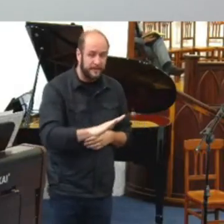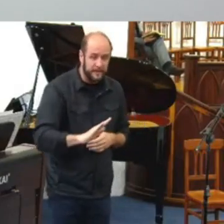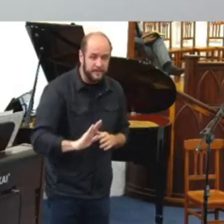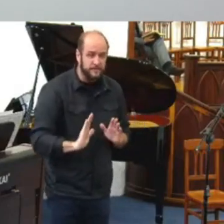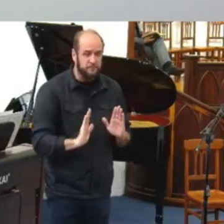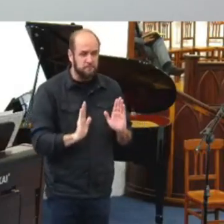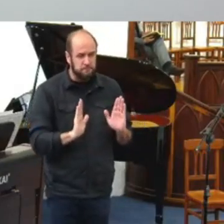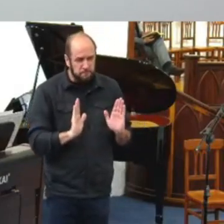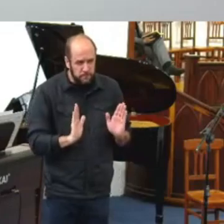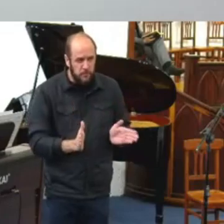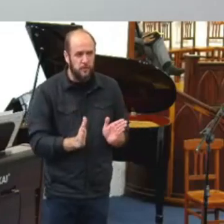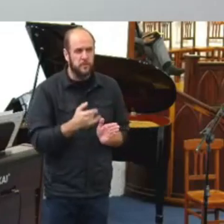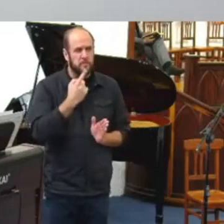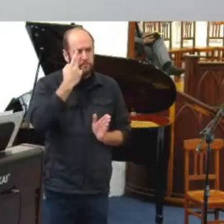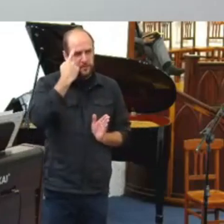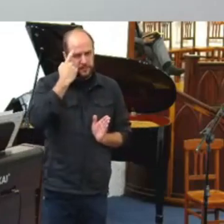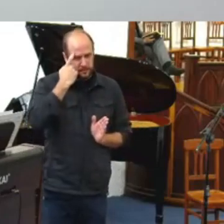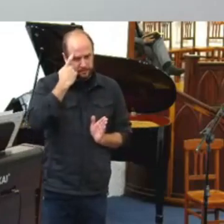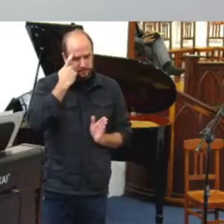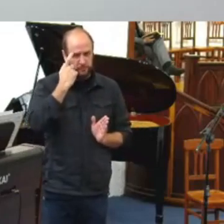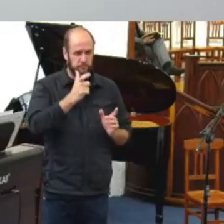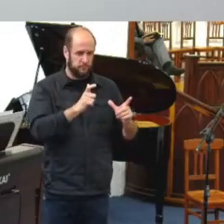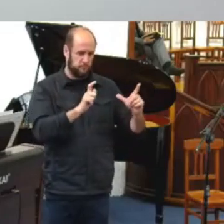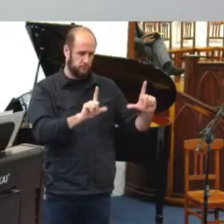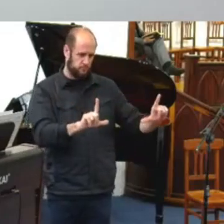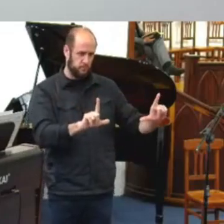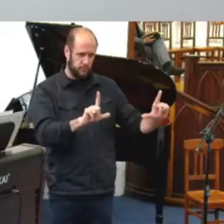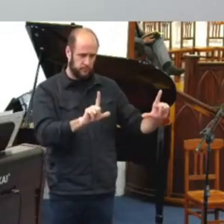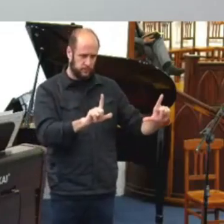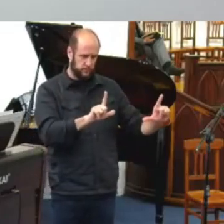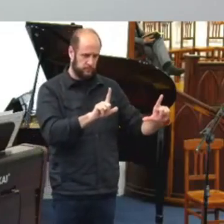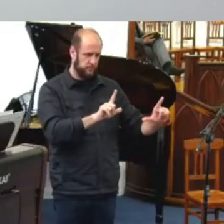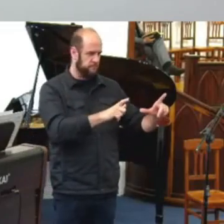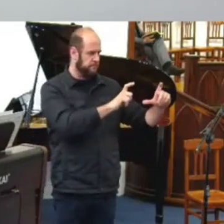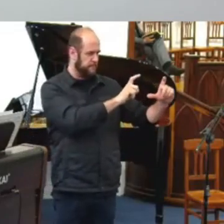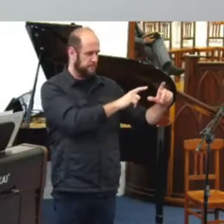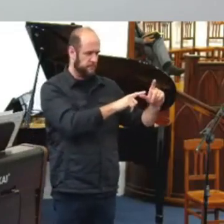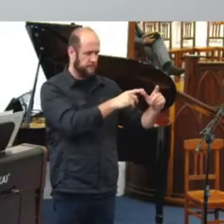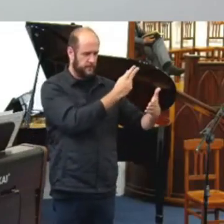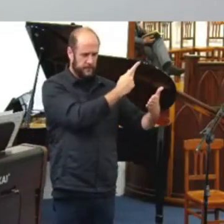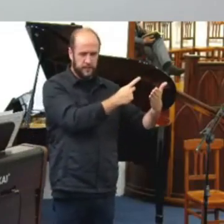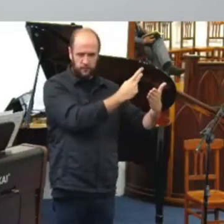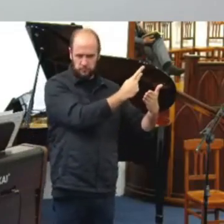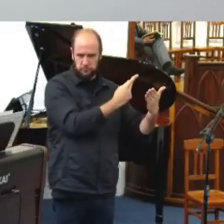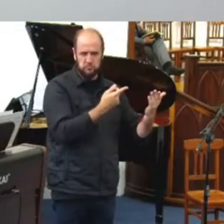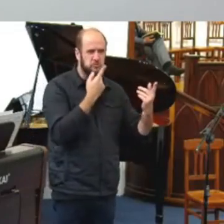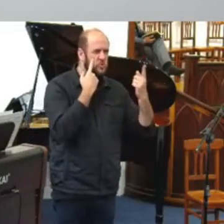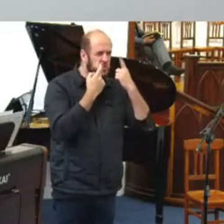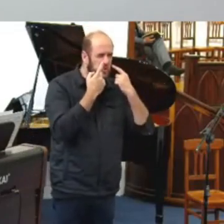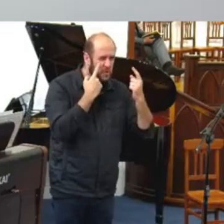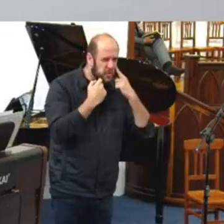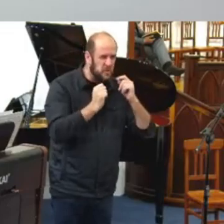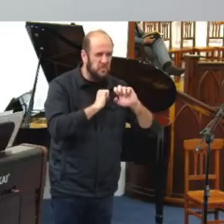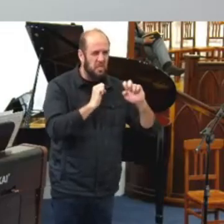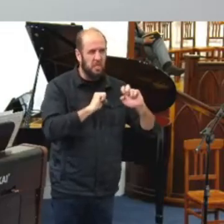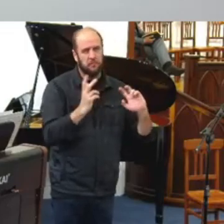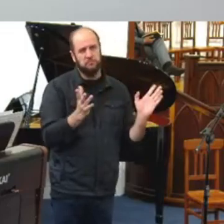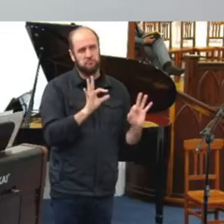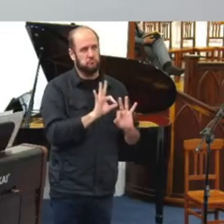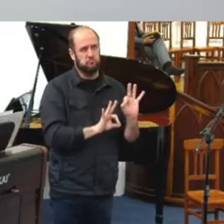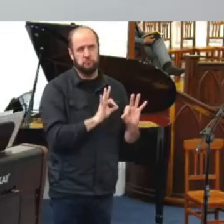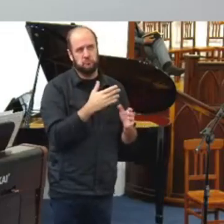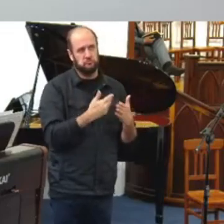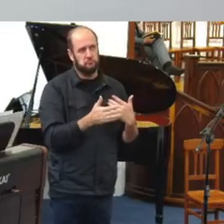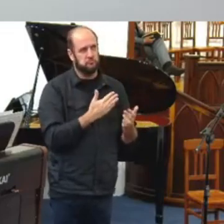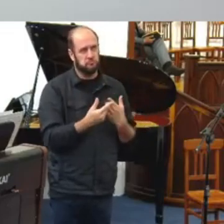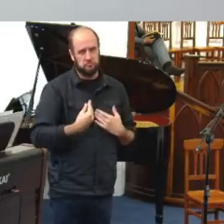esse momento em que vocês estão ali chorando, seja por um motivo que você entenda que já